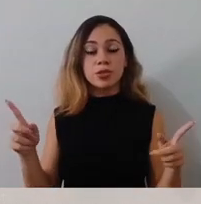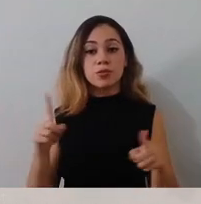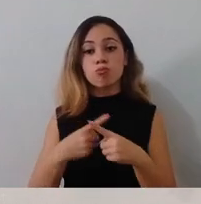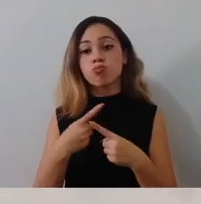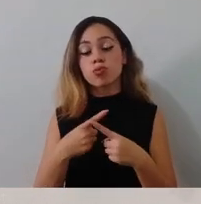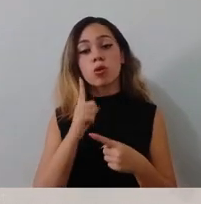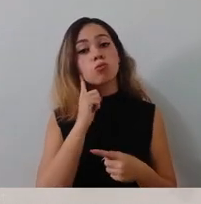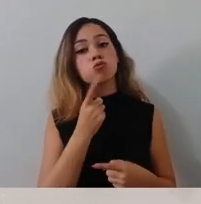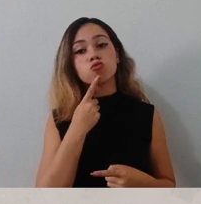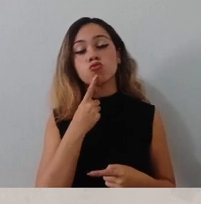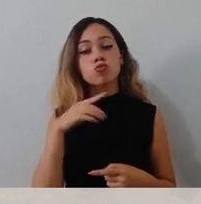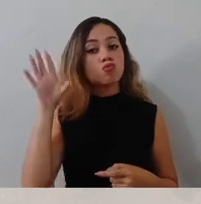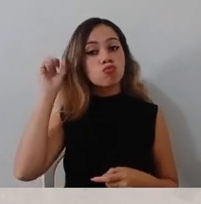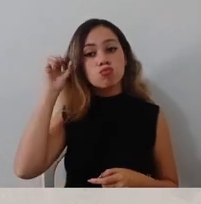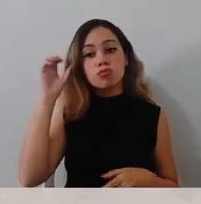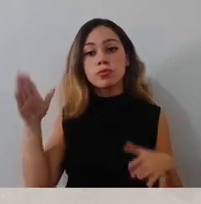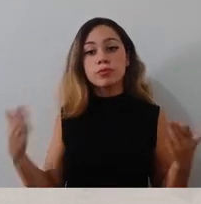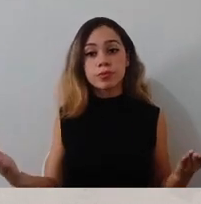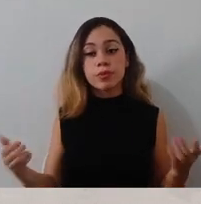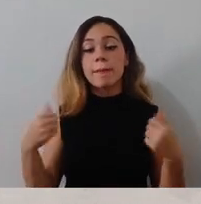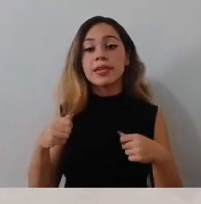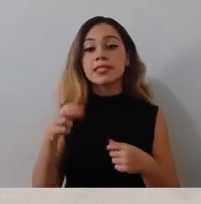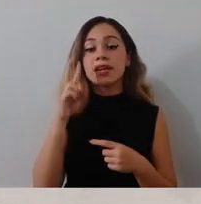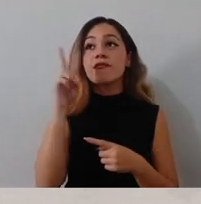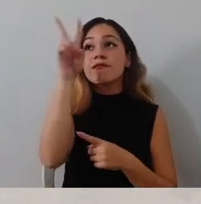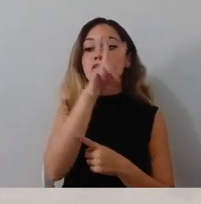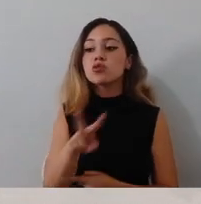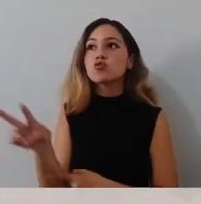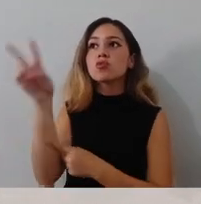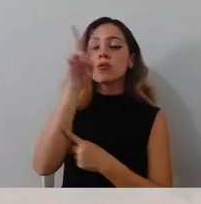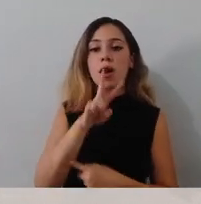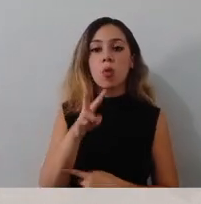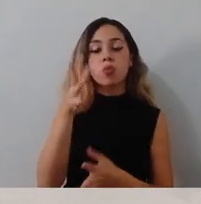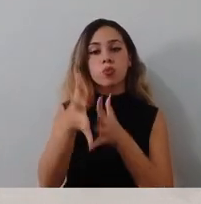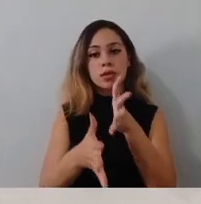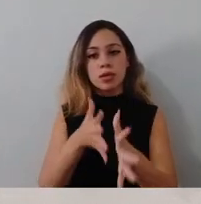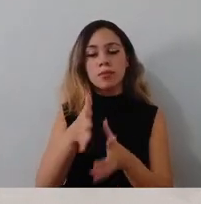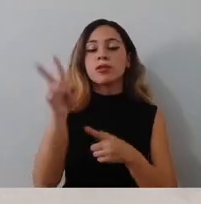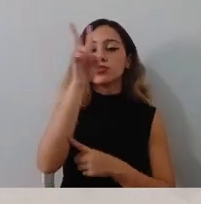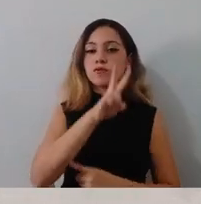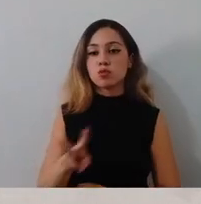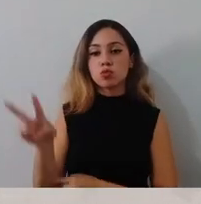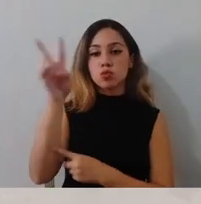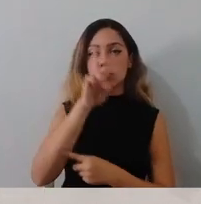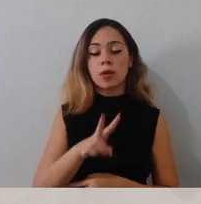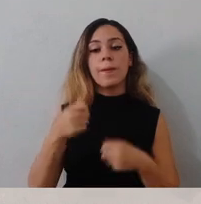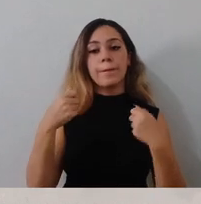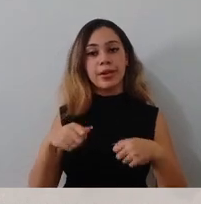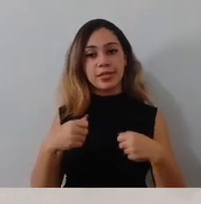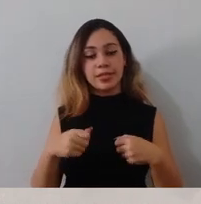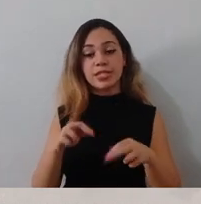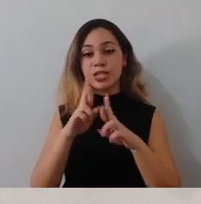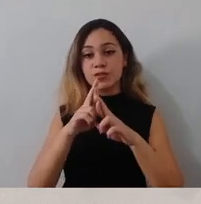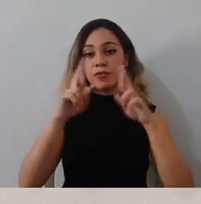não escuta, então eu preciso dar uma língua que é completamente visual. O feedback do surdo é visual.